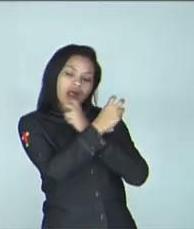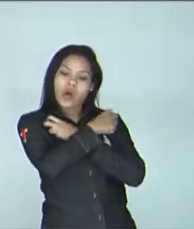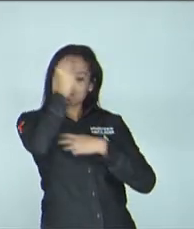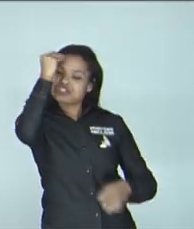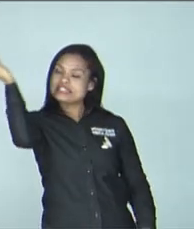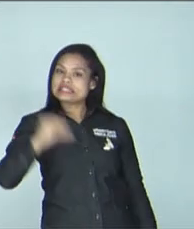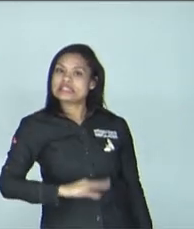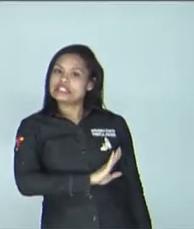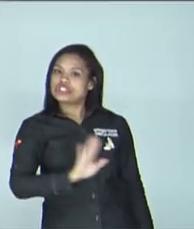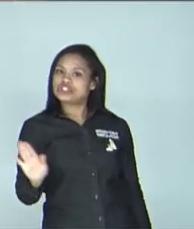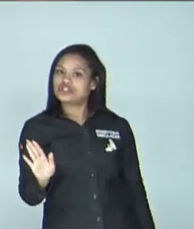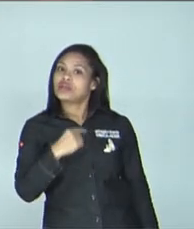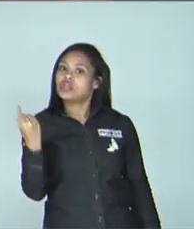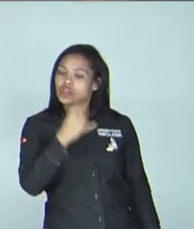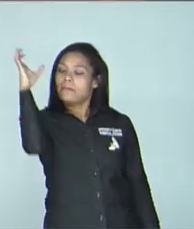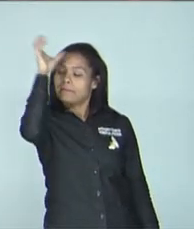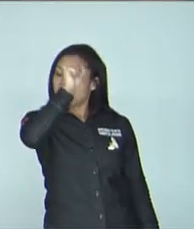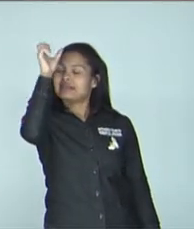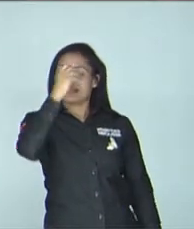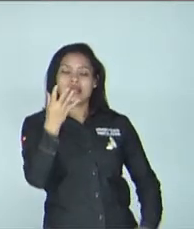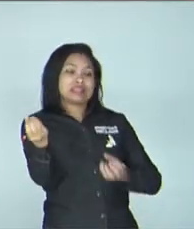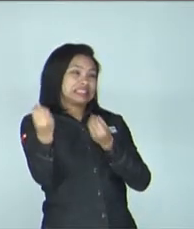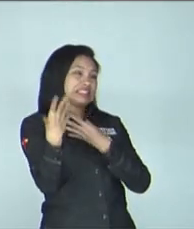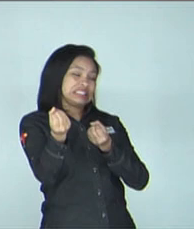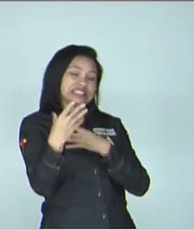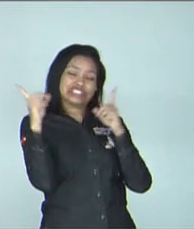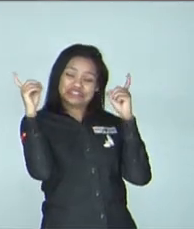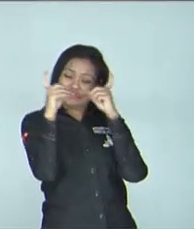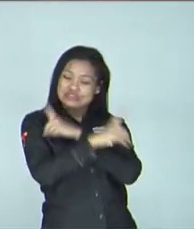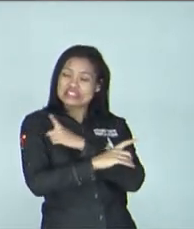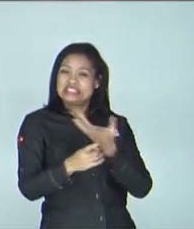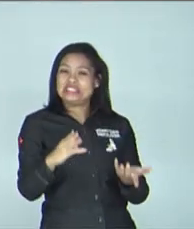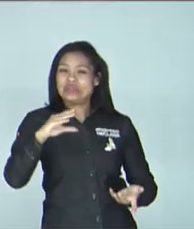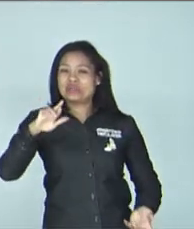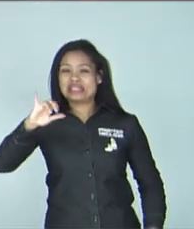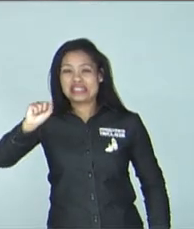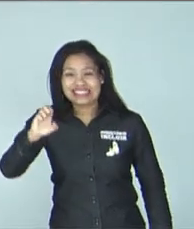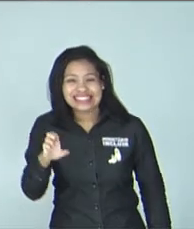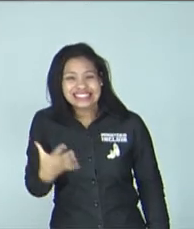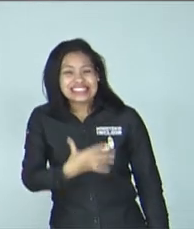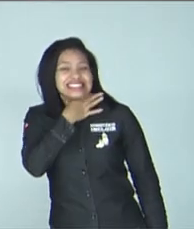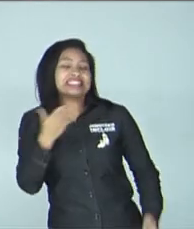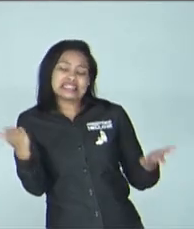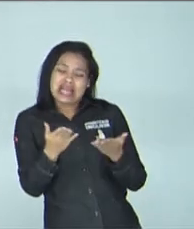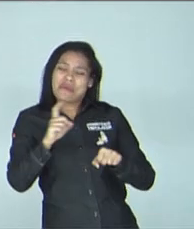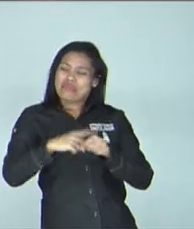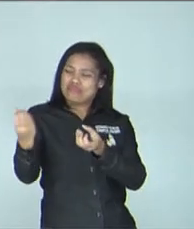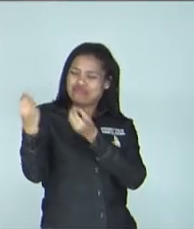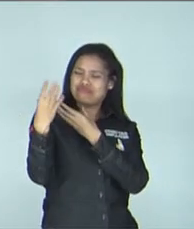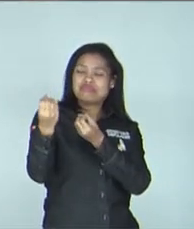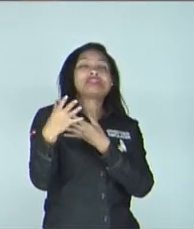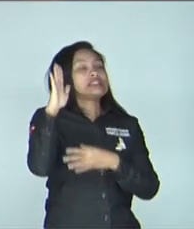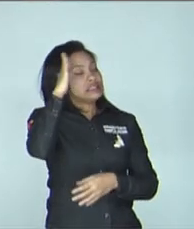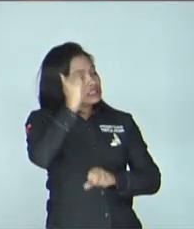gente tá aprendendo a lição da pandemia a gente tava aprendendo a lição da praga a gente tá aprendendo a lição do momento a